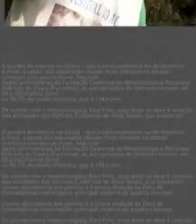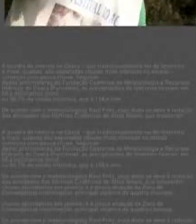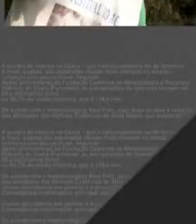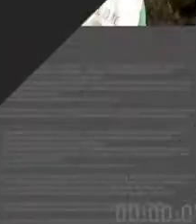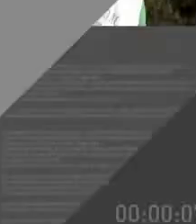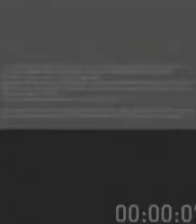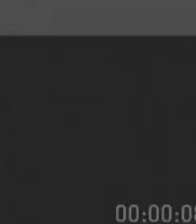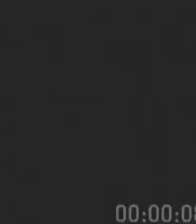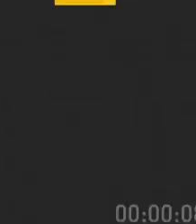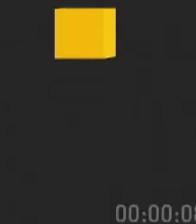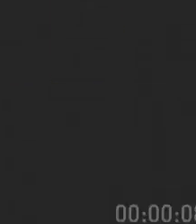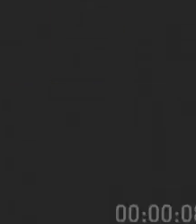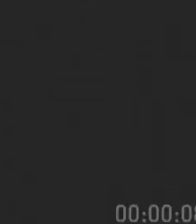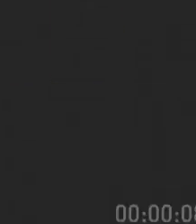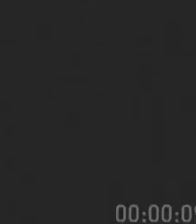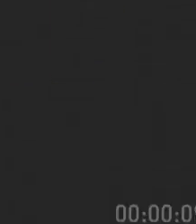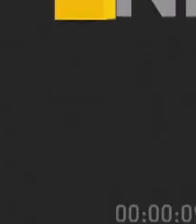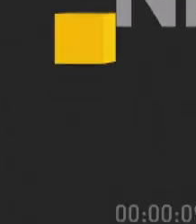ae